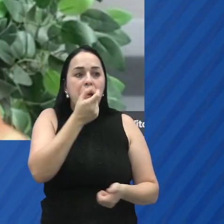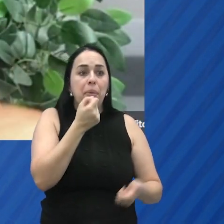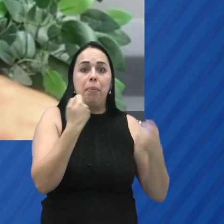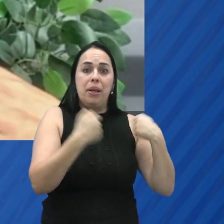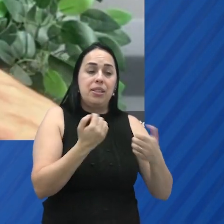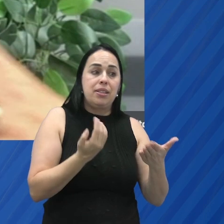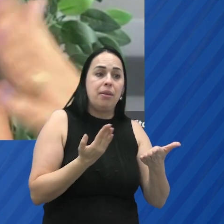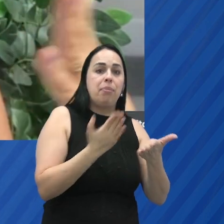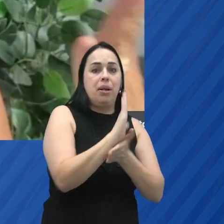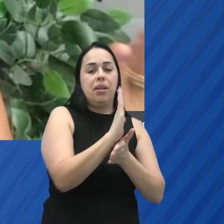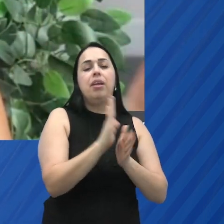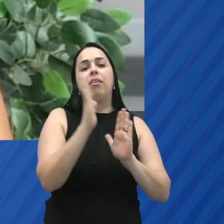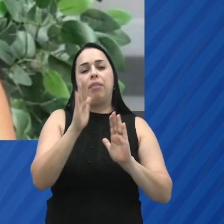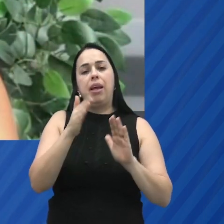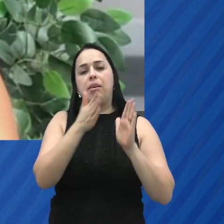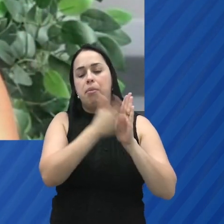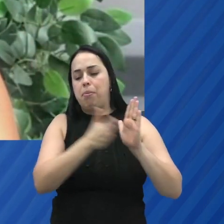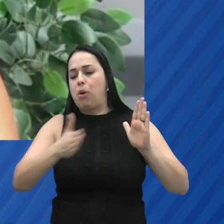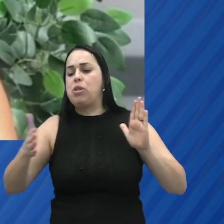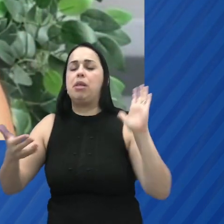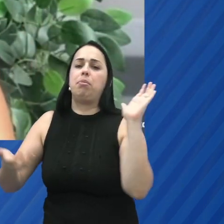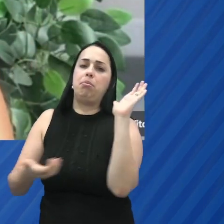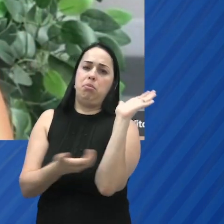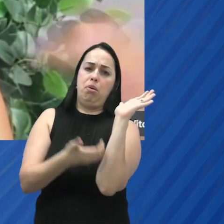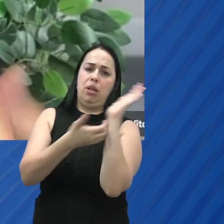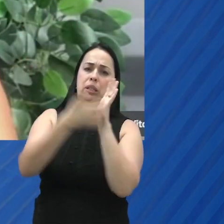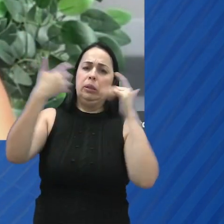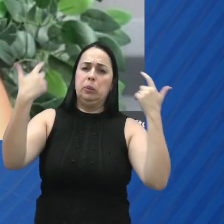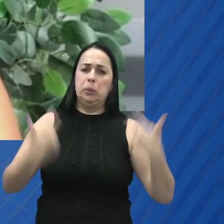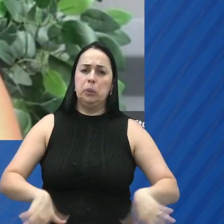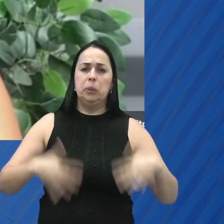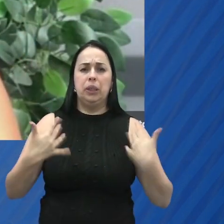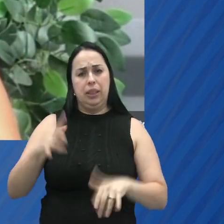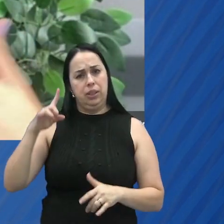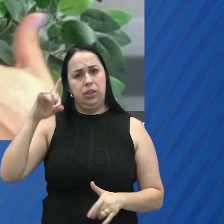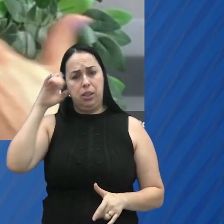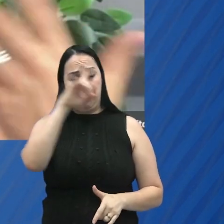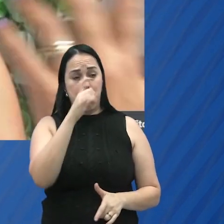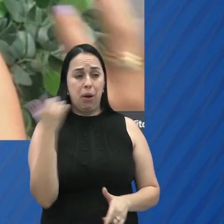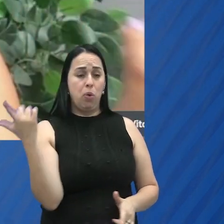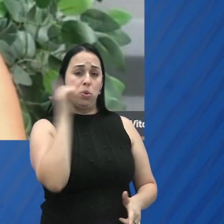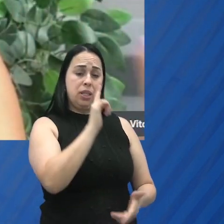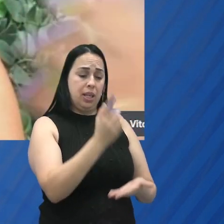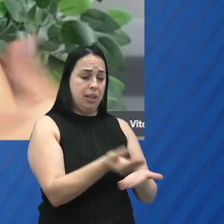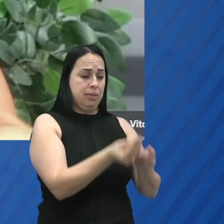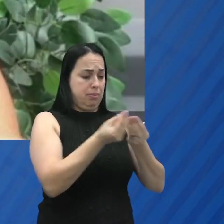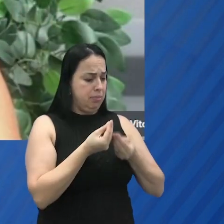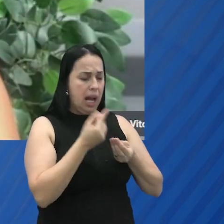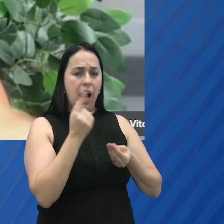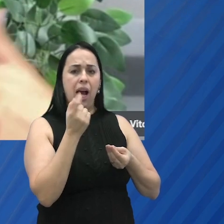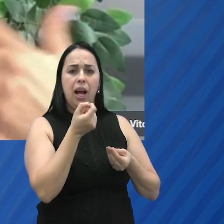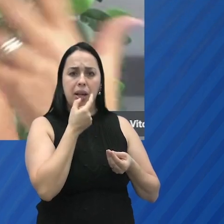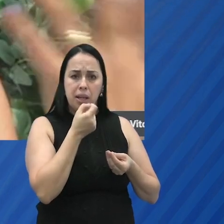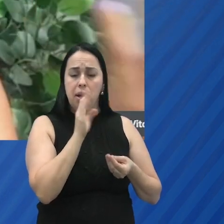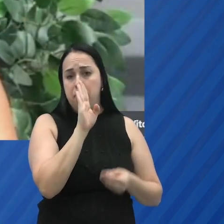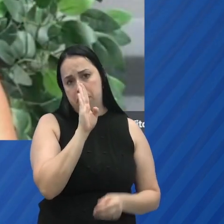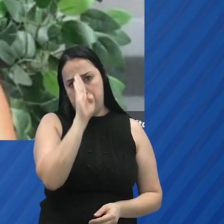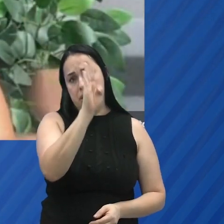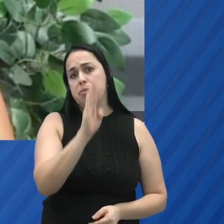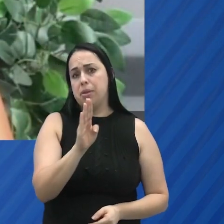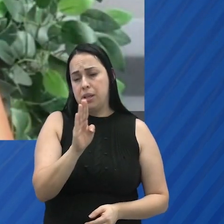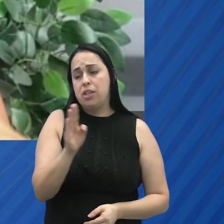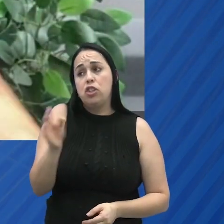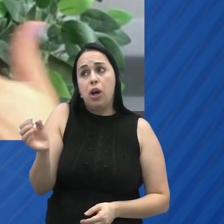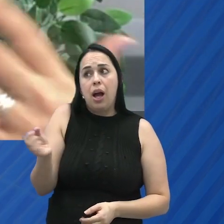aprovados, existe um processo burocrático bastante grande para que essas medicações, né, principalmente